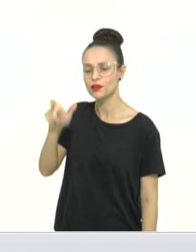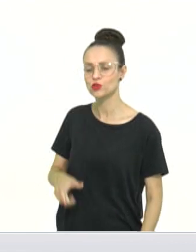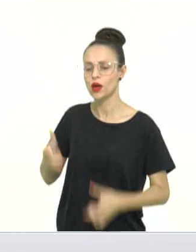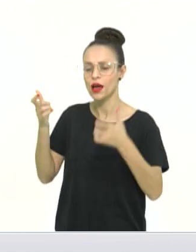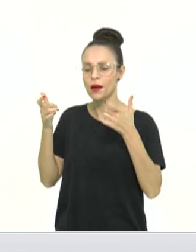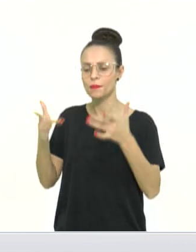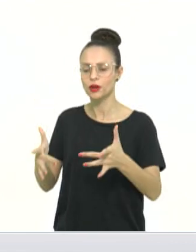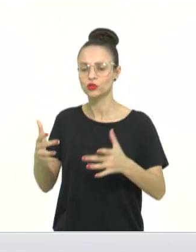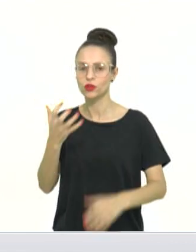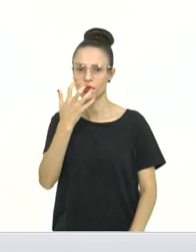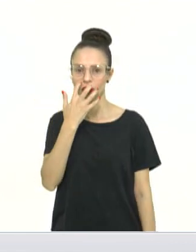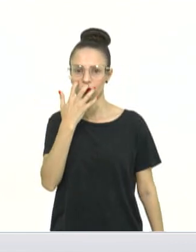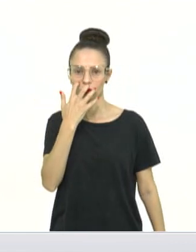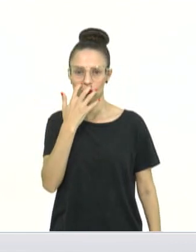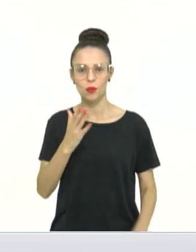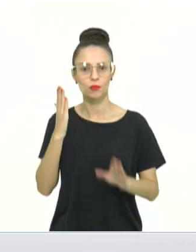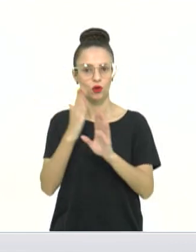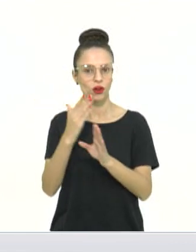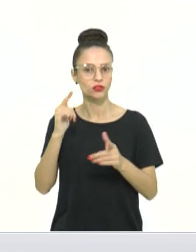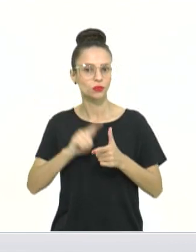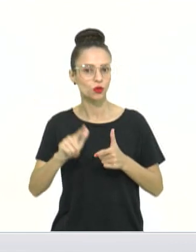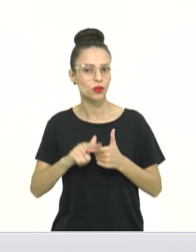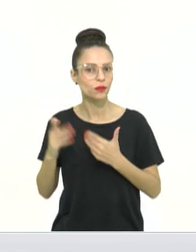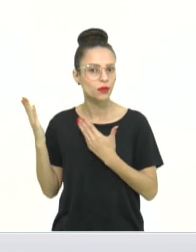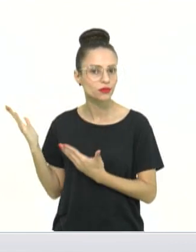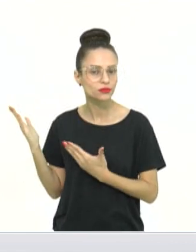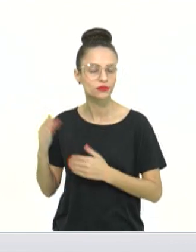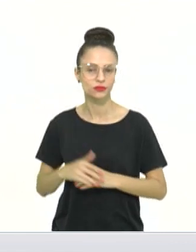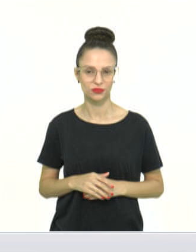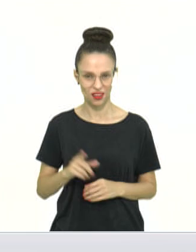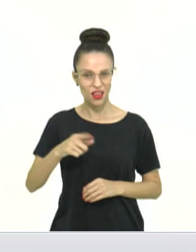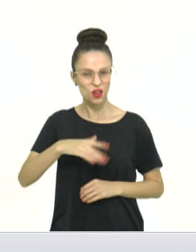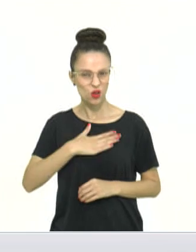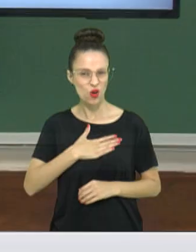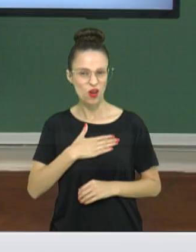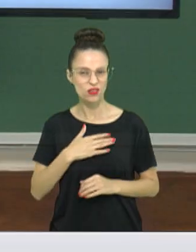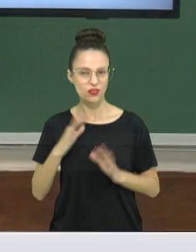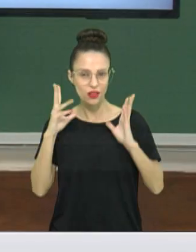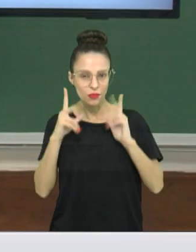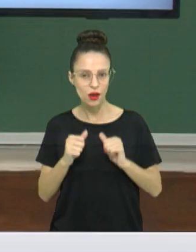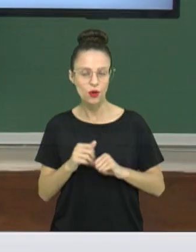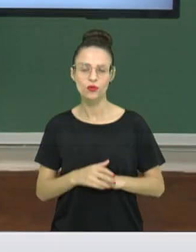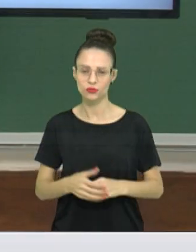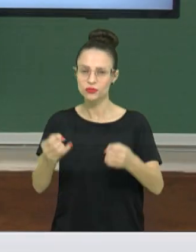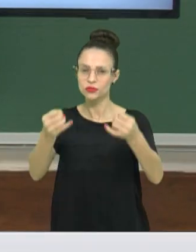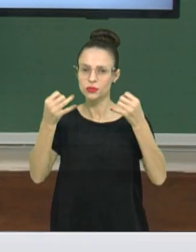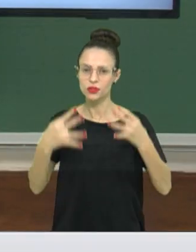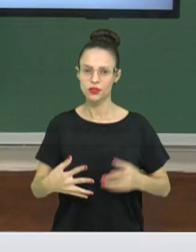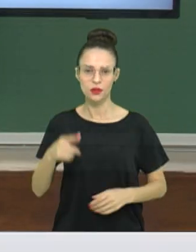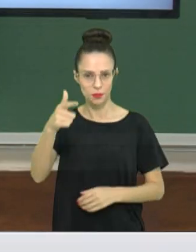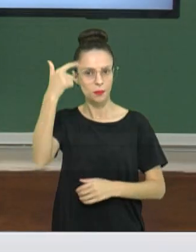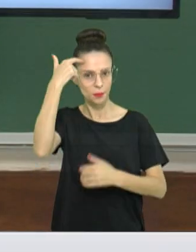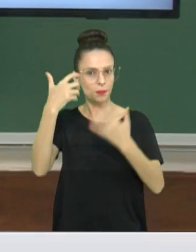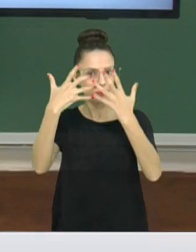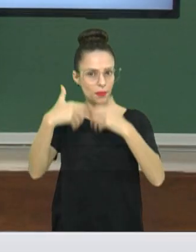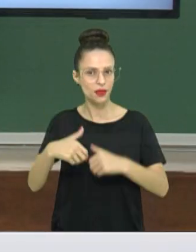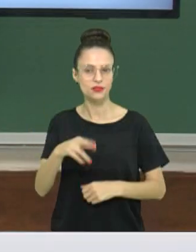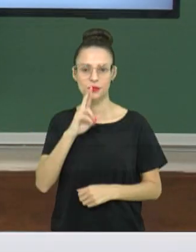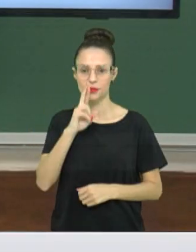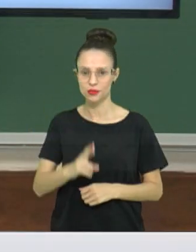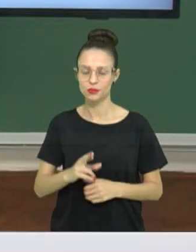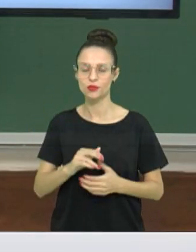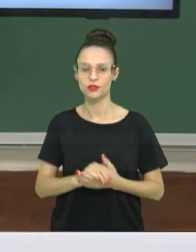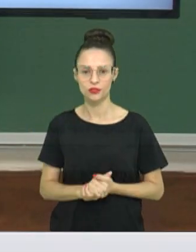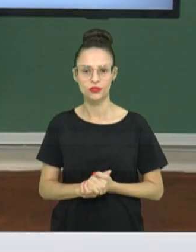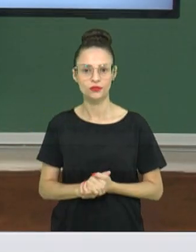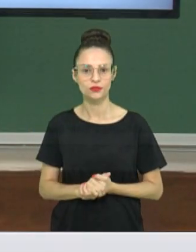seus cães devido a esses problemas? Eles gostam de animais? Explique. Pense bem para você responder